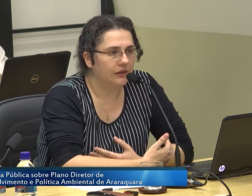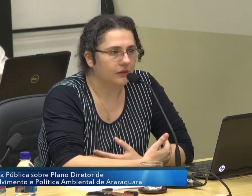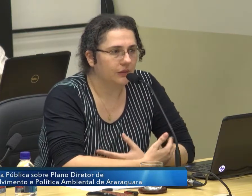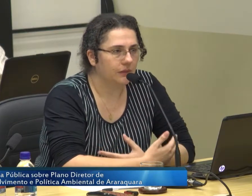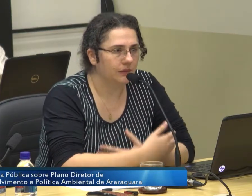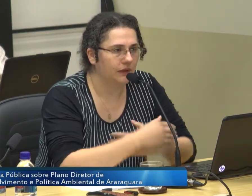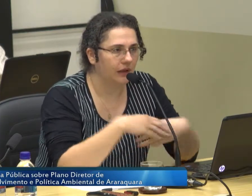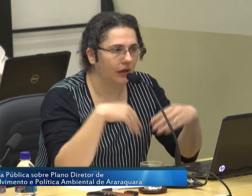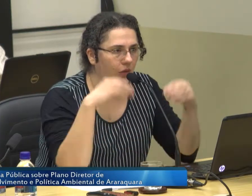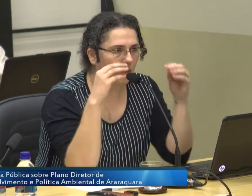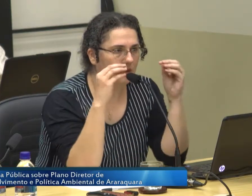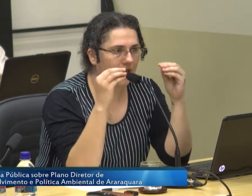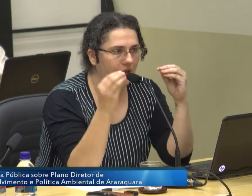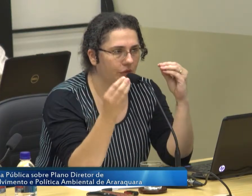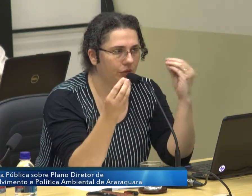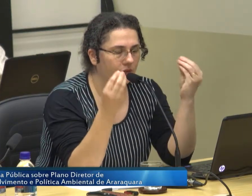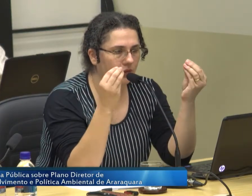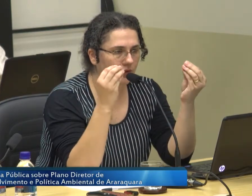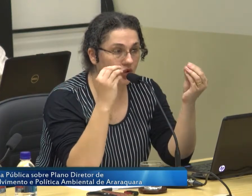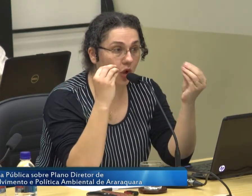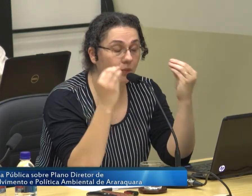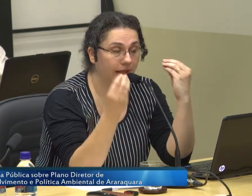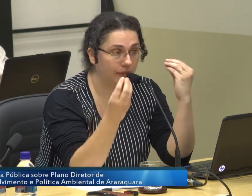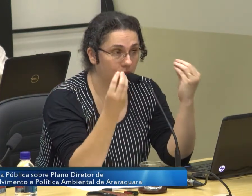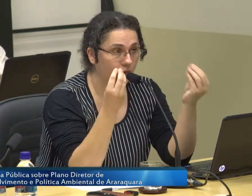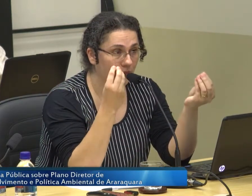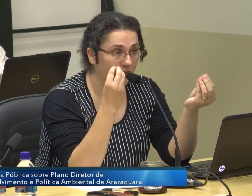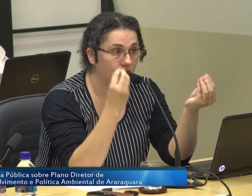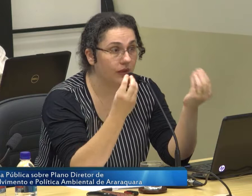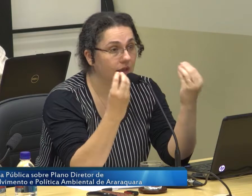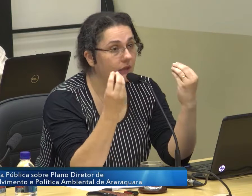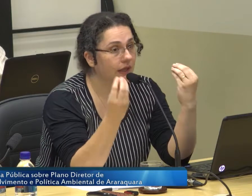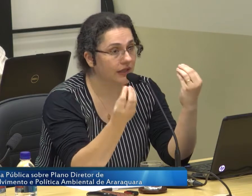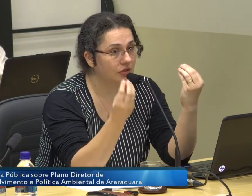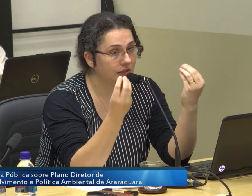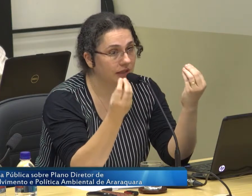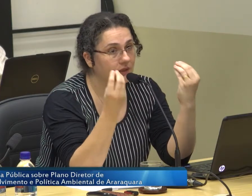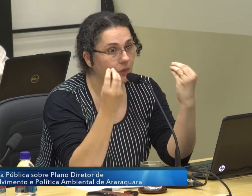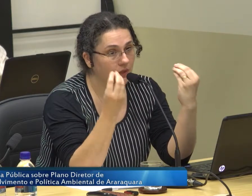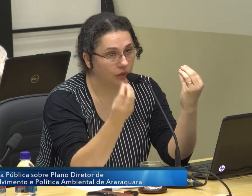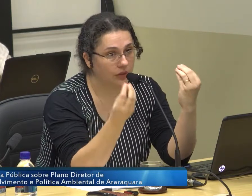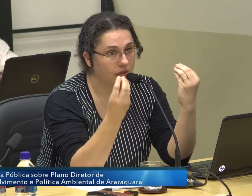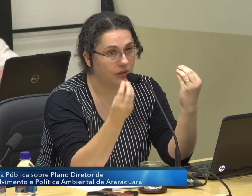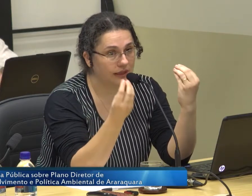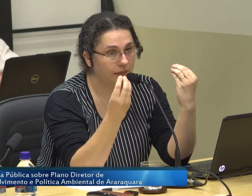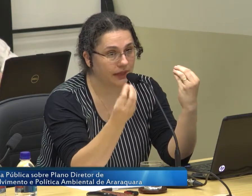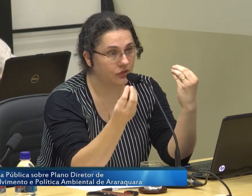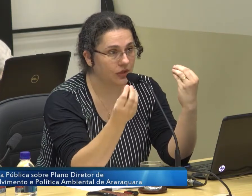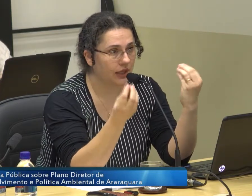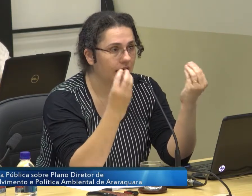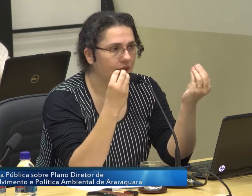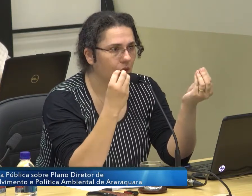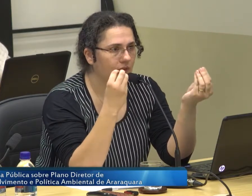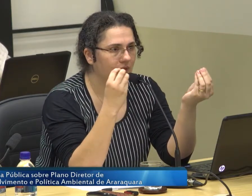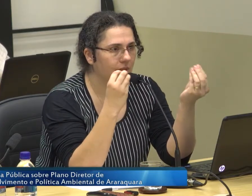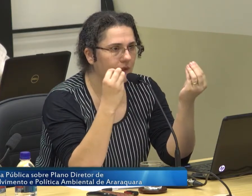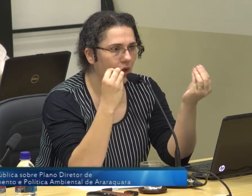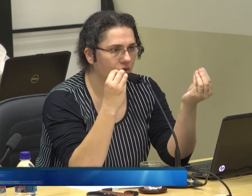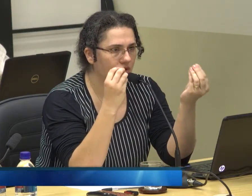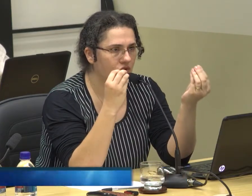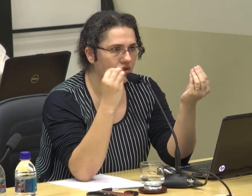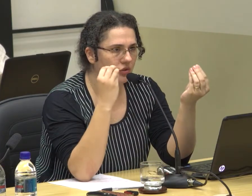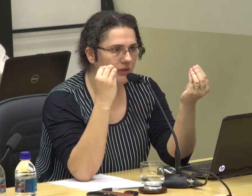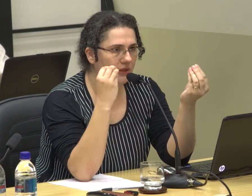Ela, ao contrário do que foi só um parâmetro urbanístico, ele não quer dizer muita coisa isoladamente. Então,